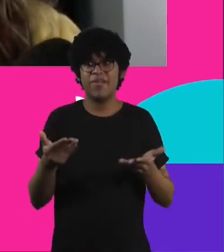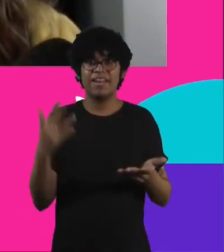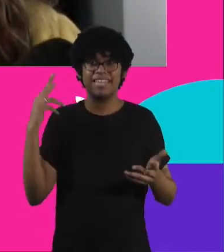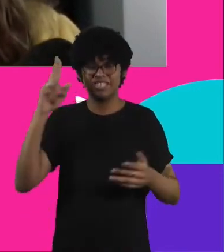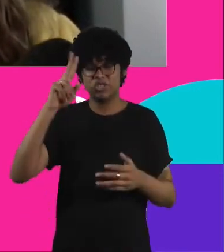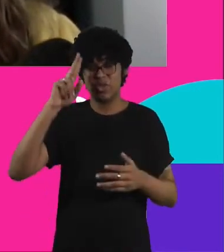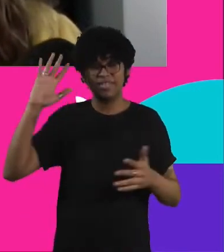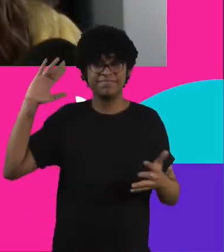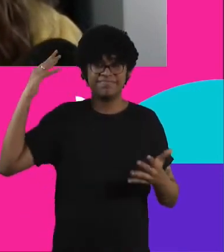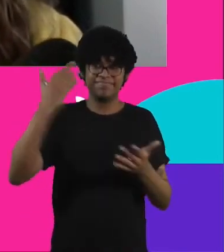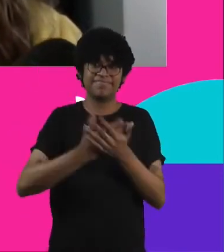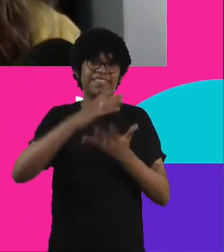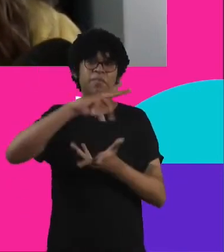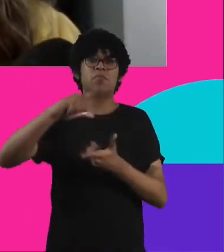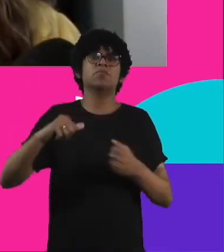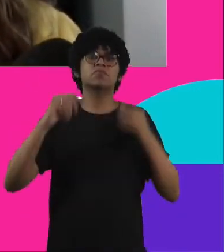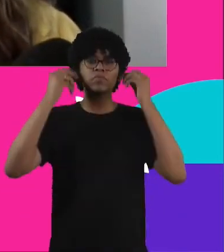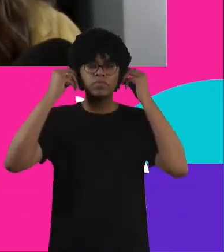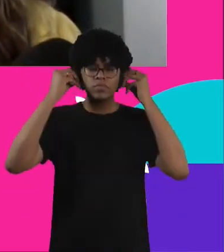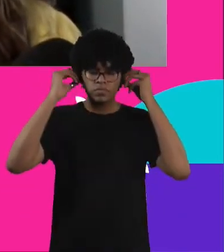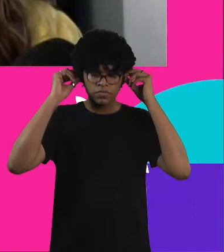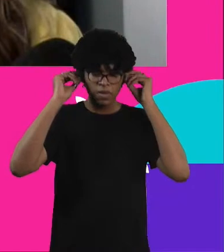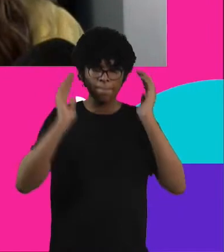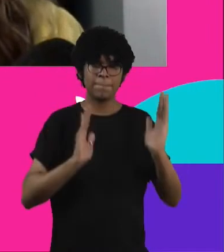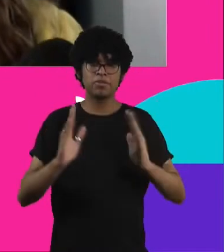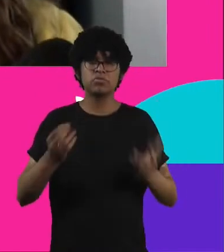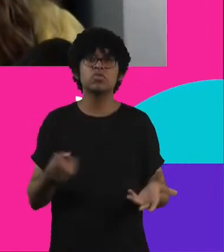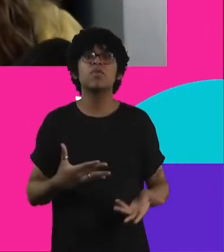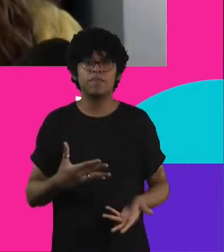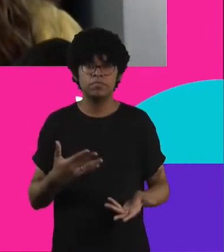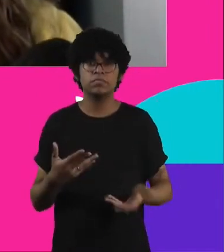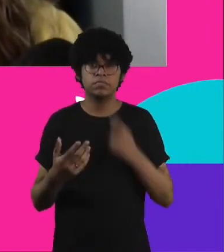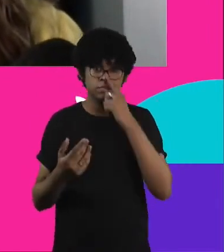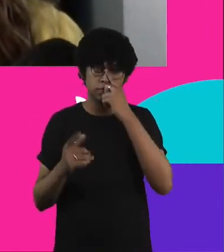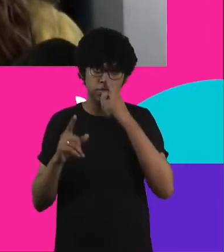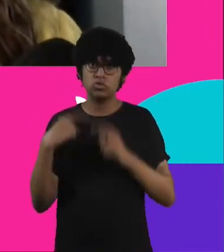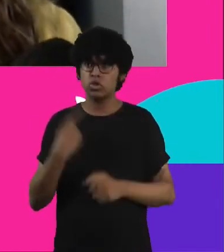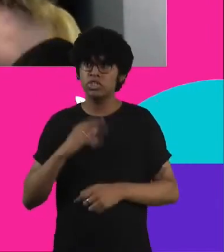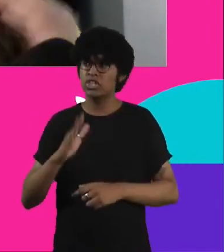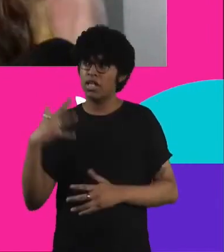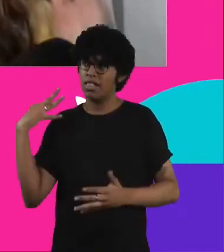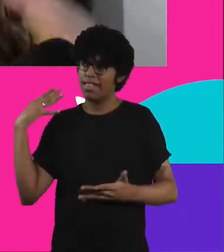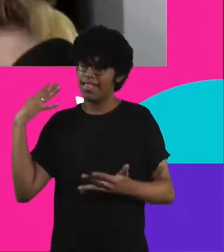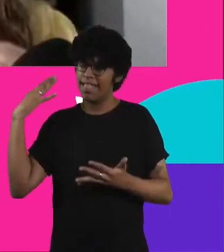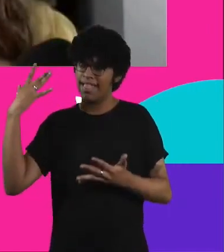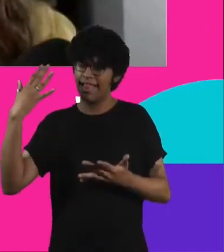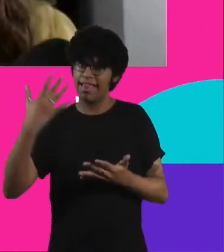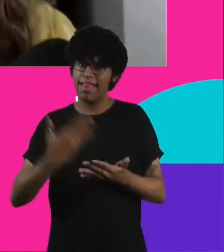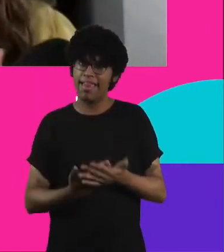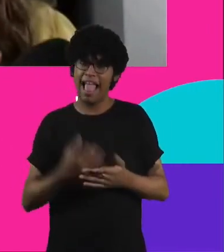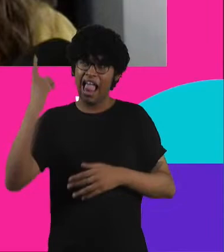um todo, usando só a história da modernidade para a gente encurtar a história. A gente já tem uma herança de hierarquias